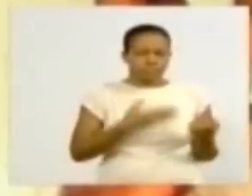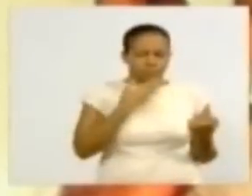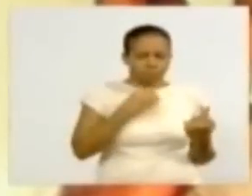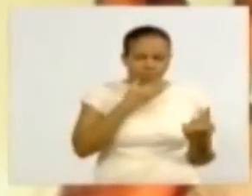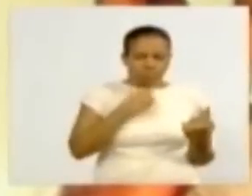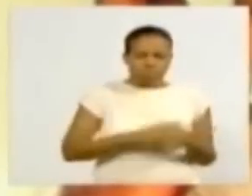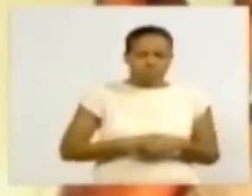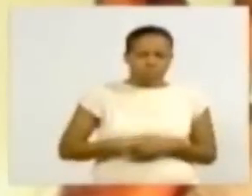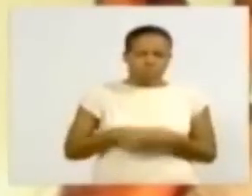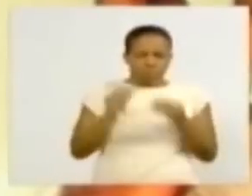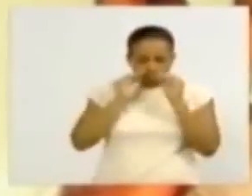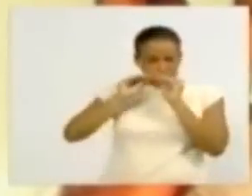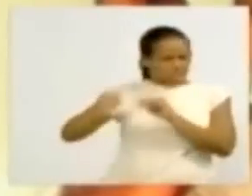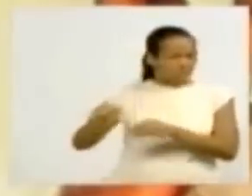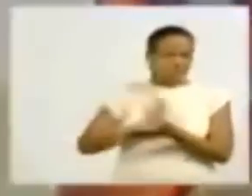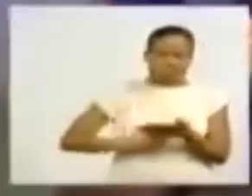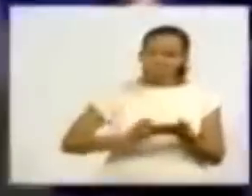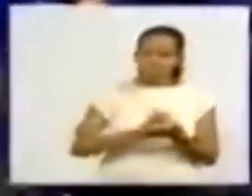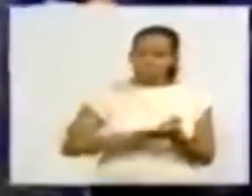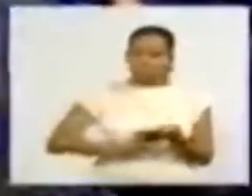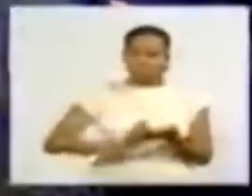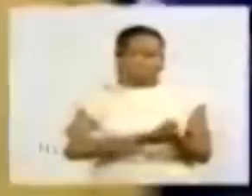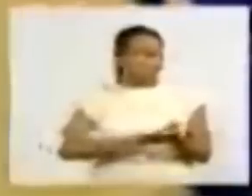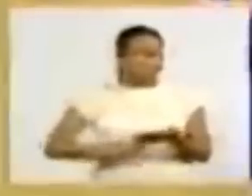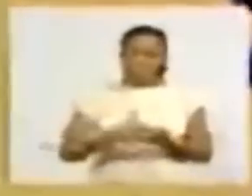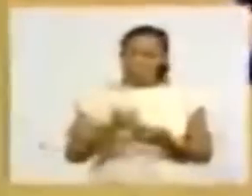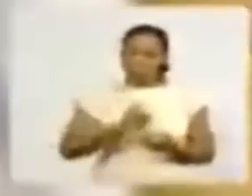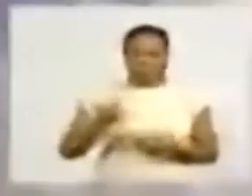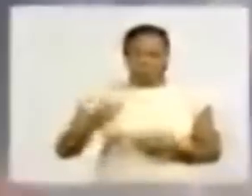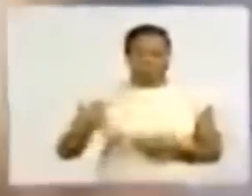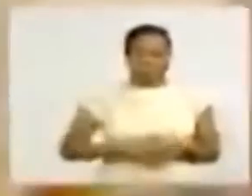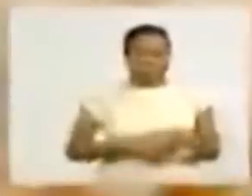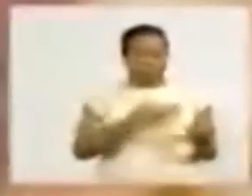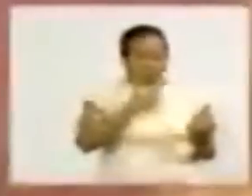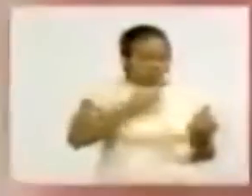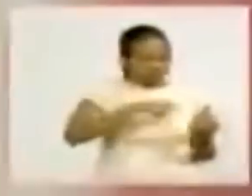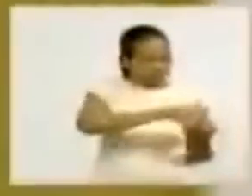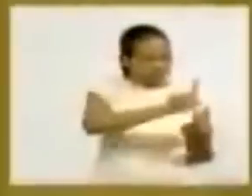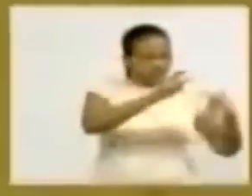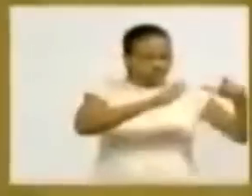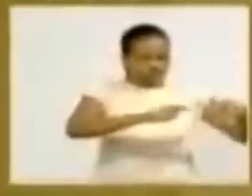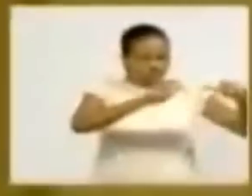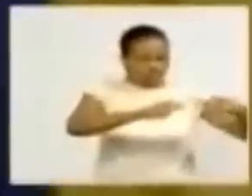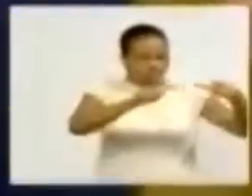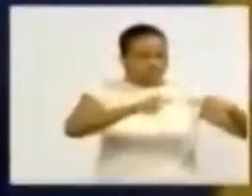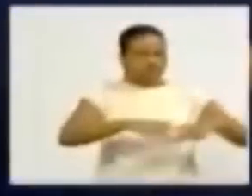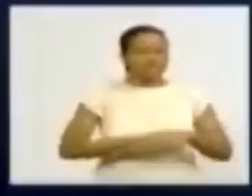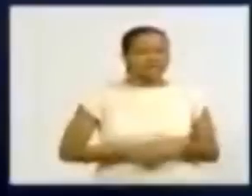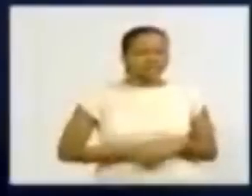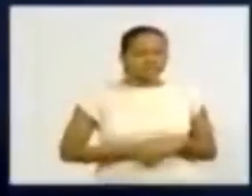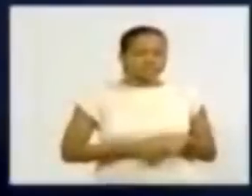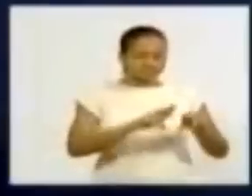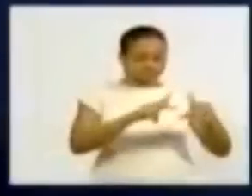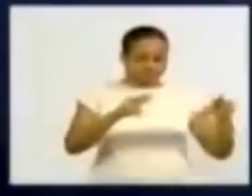É um homem que não tem preconceitos, que é capaz de ir aos lugares mais inusitados,